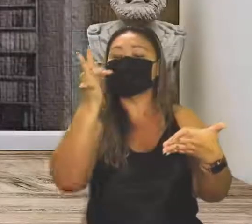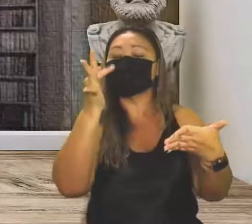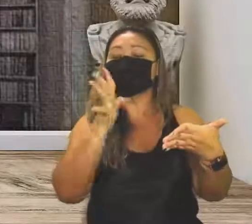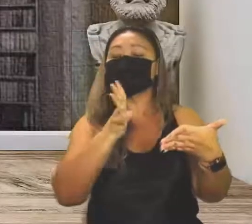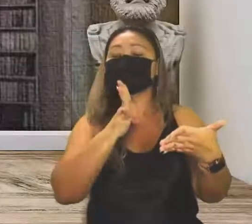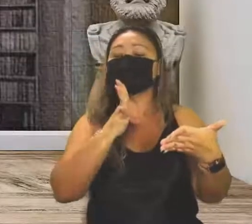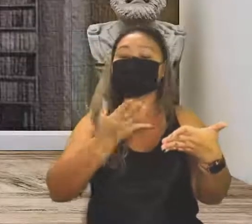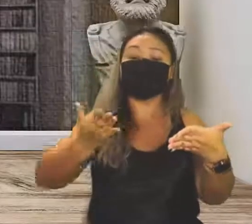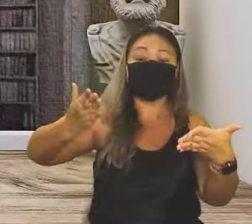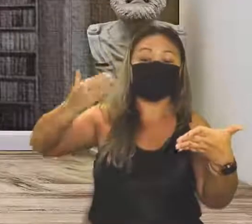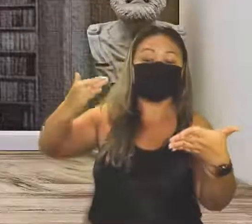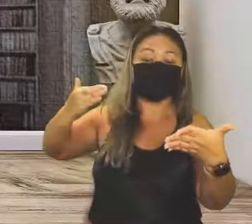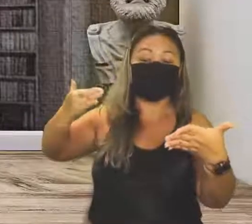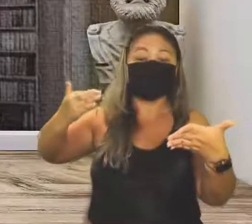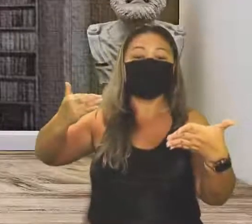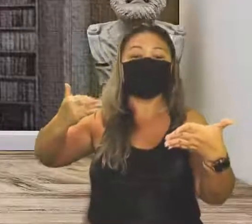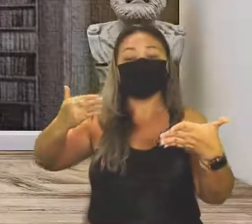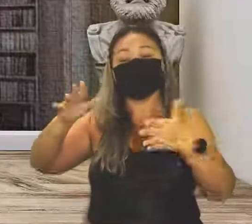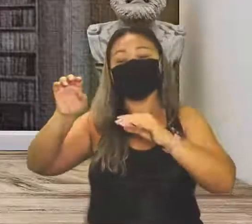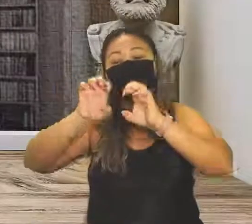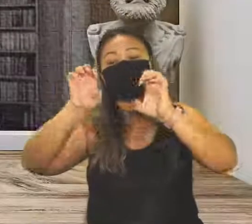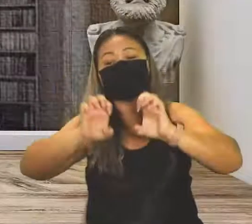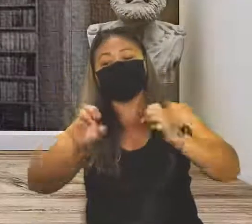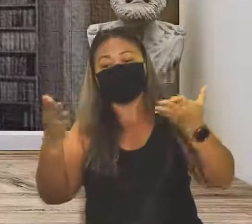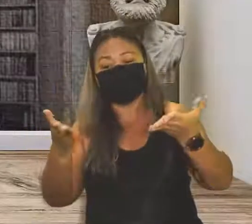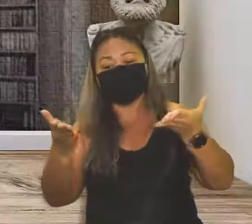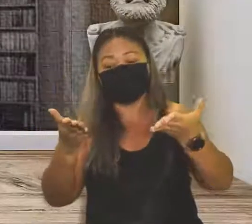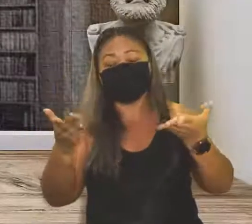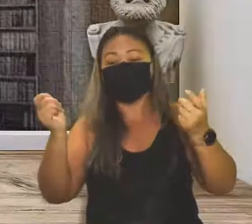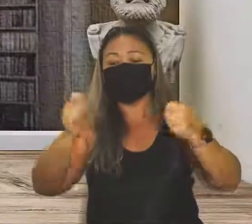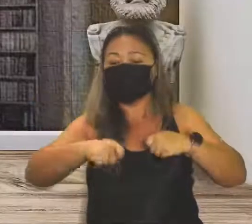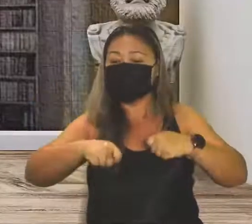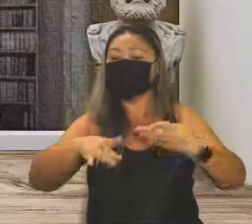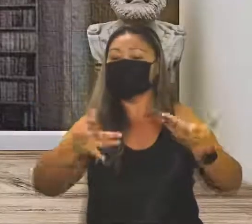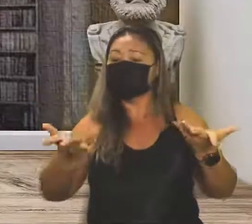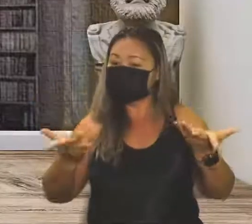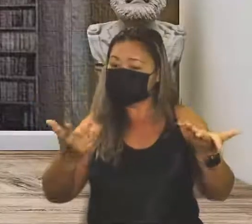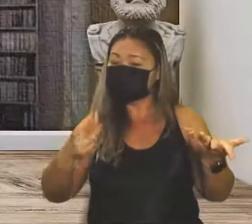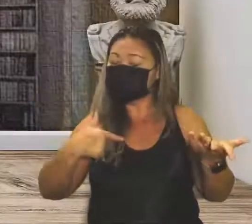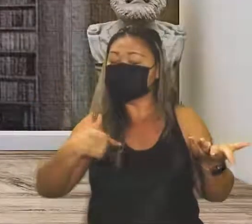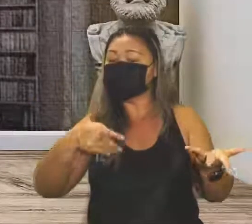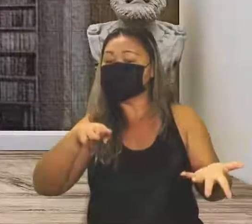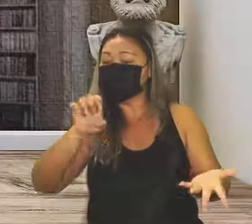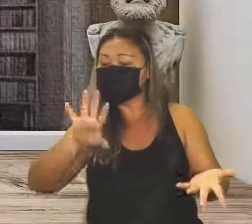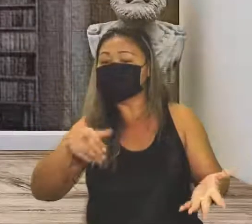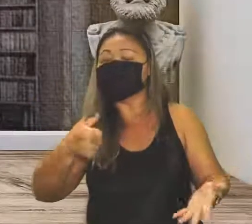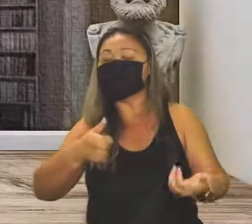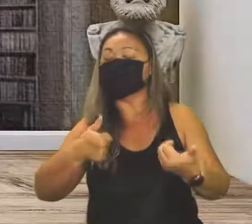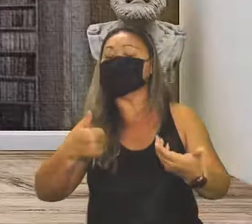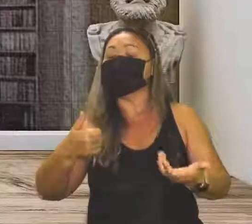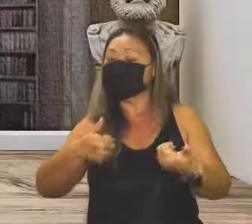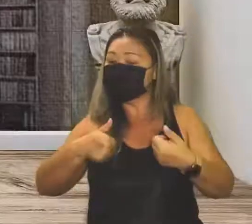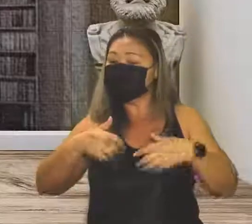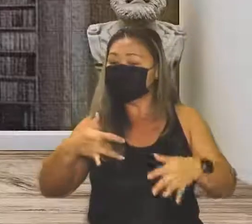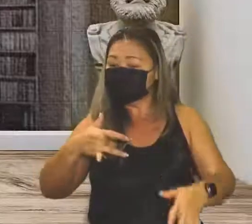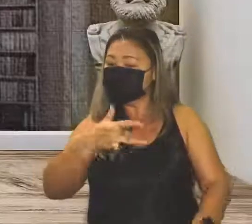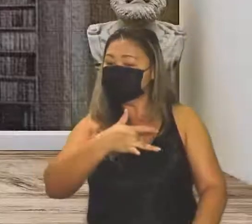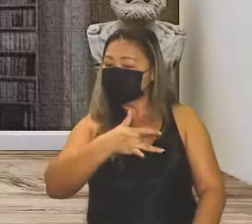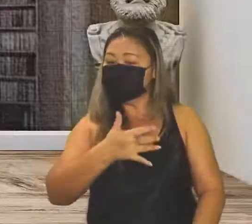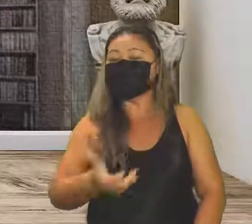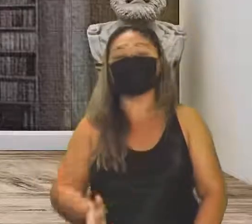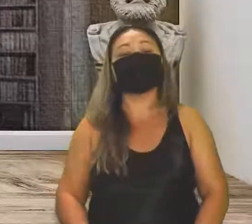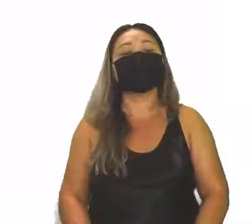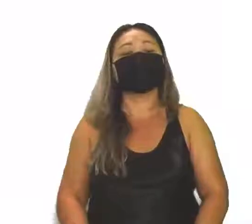o passado e se estruturar no presente para ter um bem-estar no futuro. Filosofia do bem-estar, lembra aí? Vamos